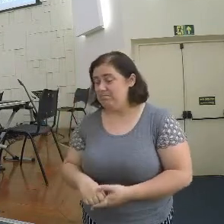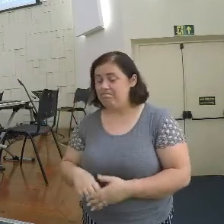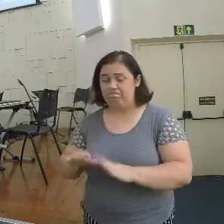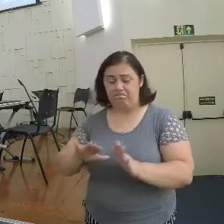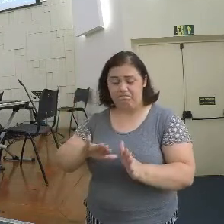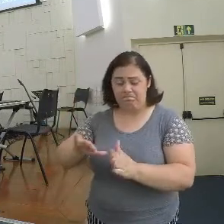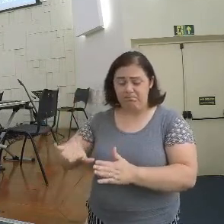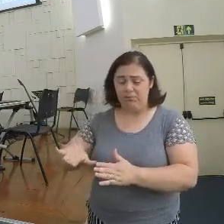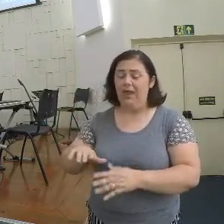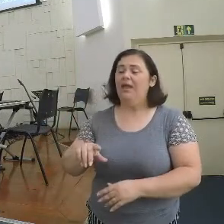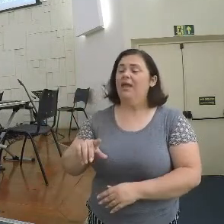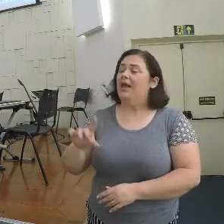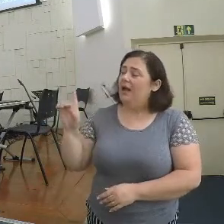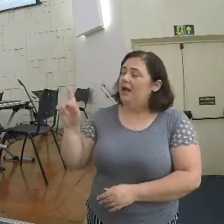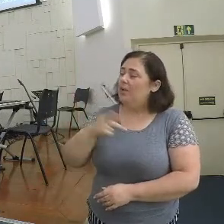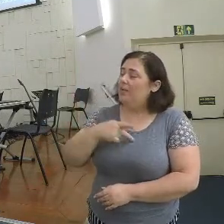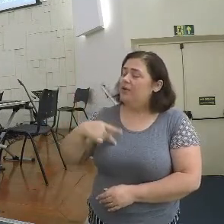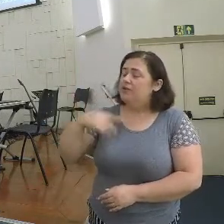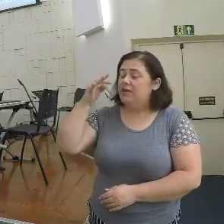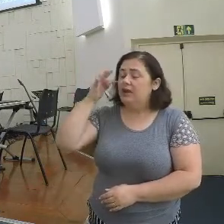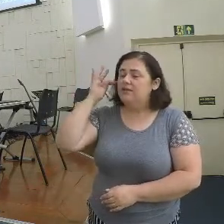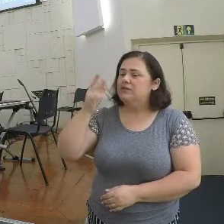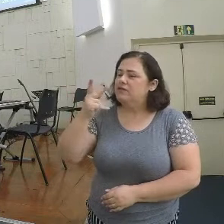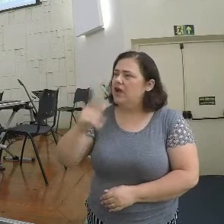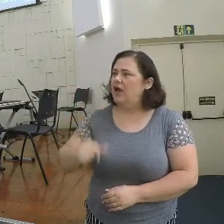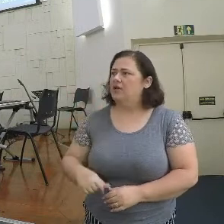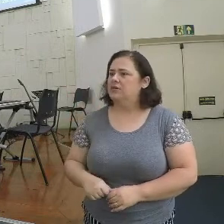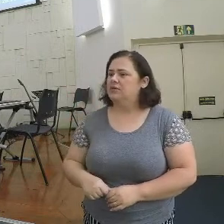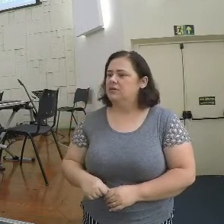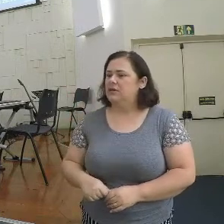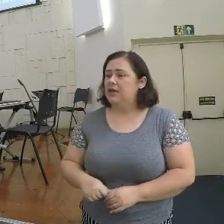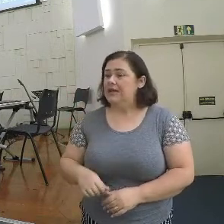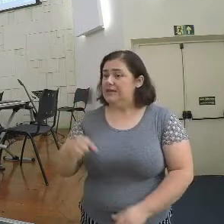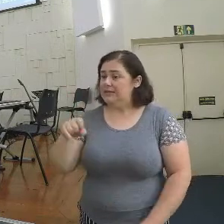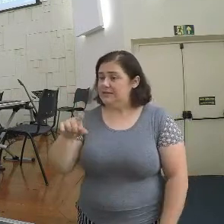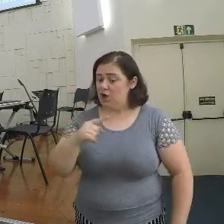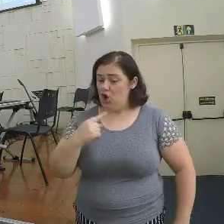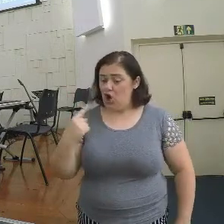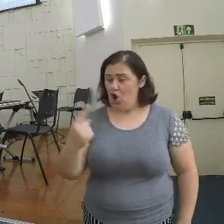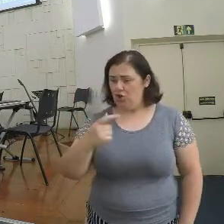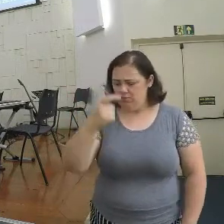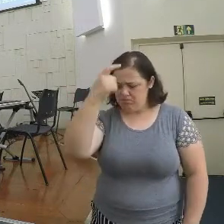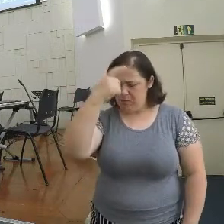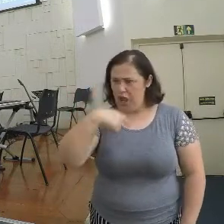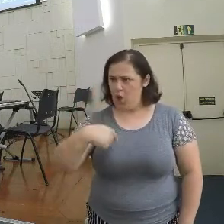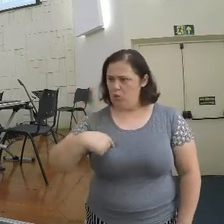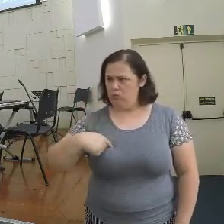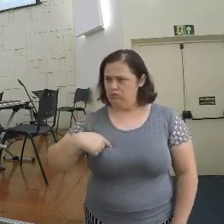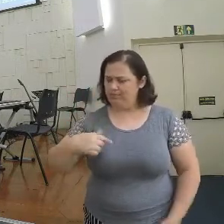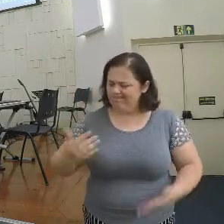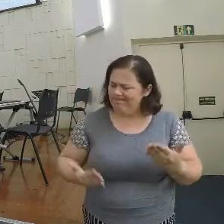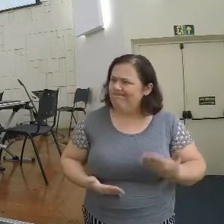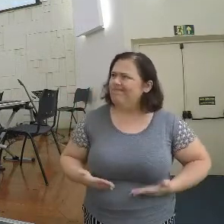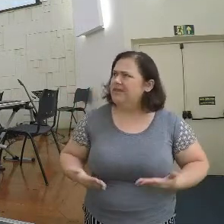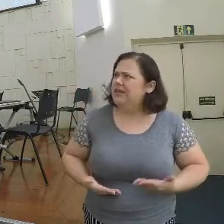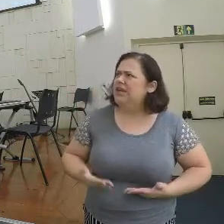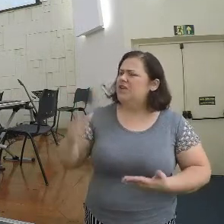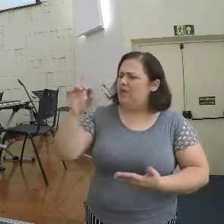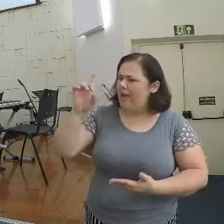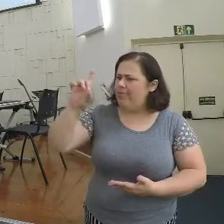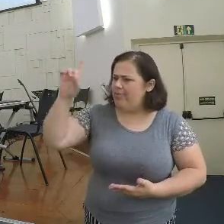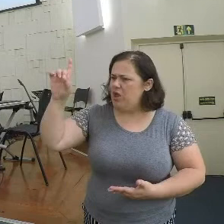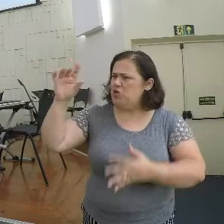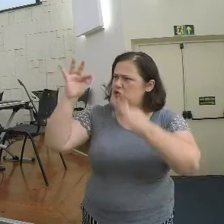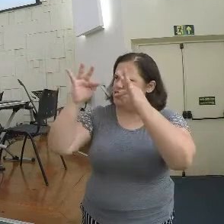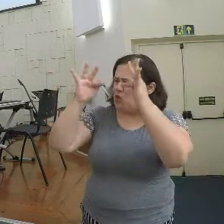é abençoado quando você é abençoado. Meus irmãos, nós devemos ser gratos a Deus por tudo que recebemos. A